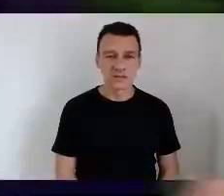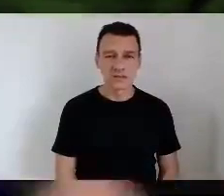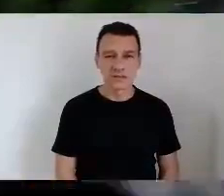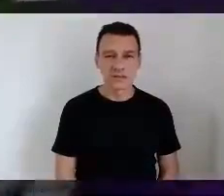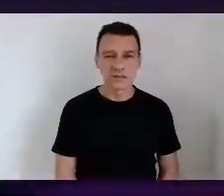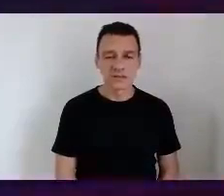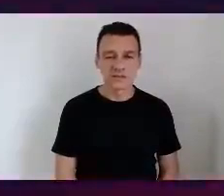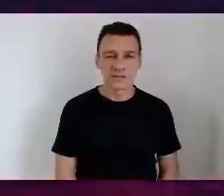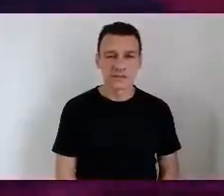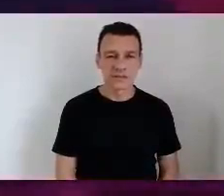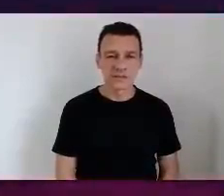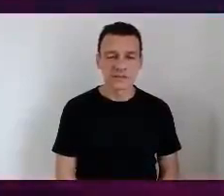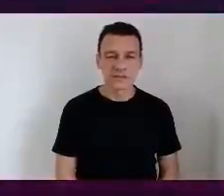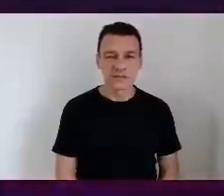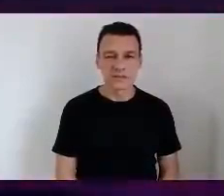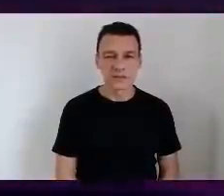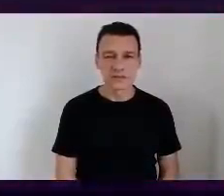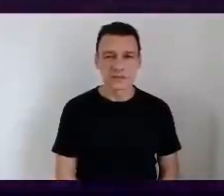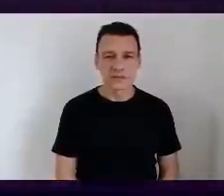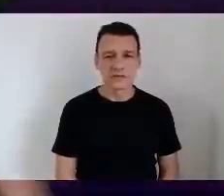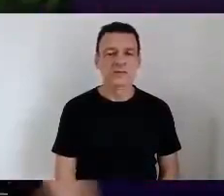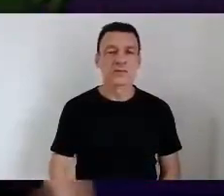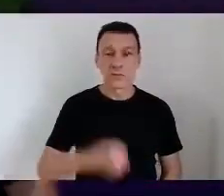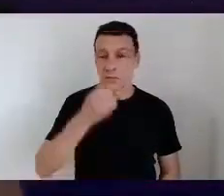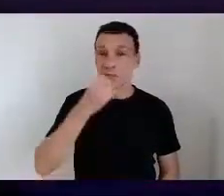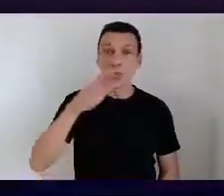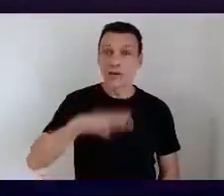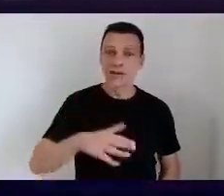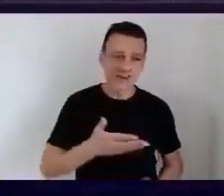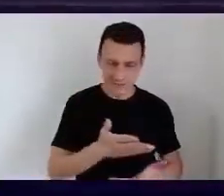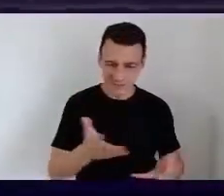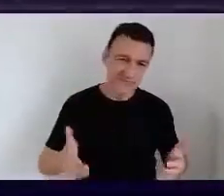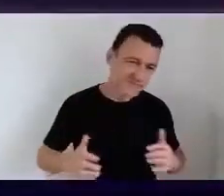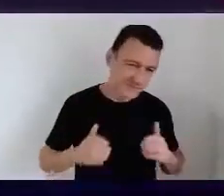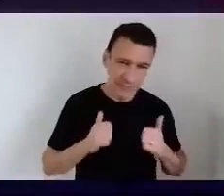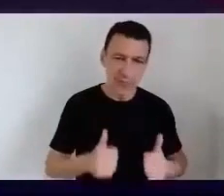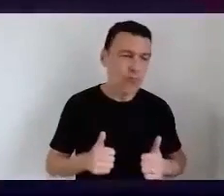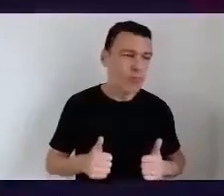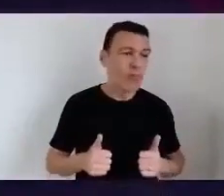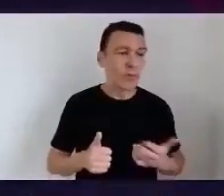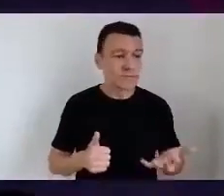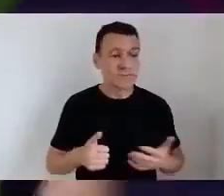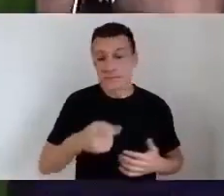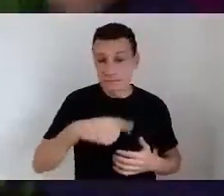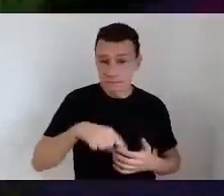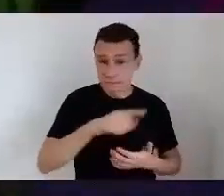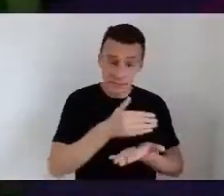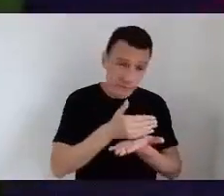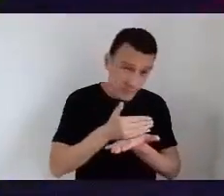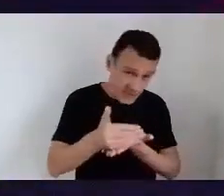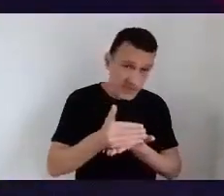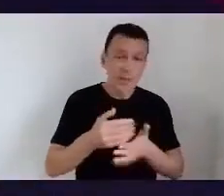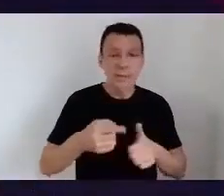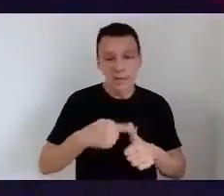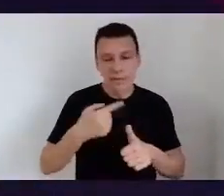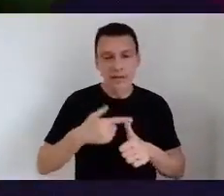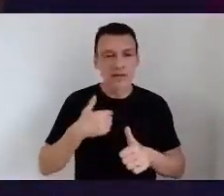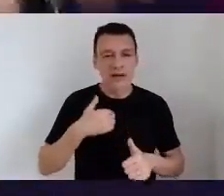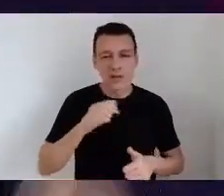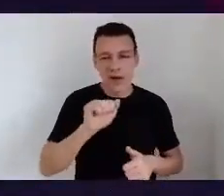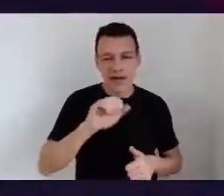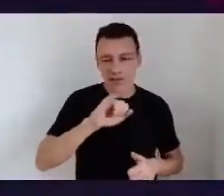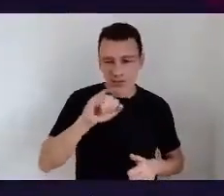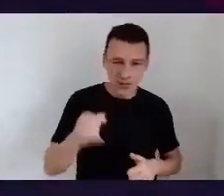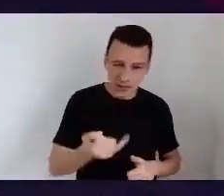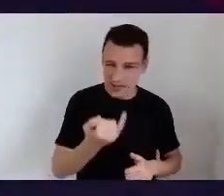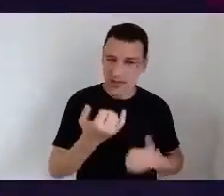Boa tarde, pessoal. Antes de começar a nossa apresentação, boa tarde a todo mundo. Meu nome é AJ, eu sou o UX/PO no time de IT Funds do